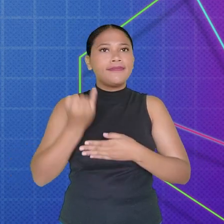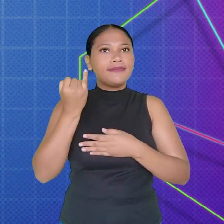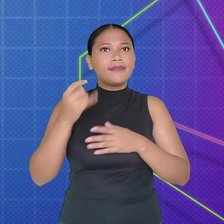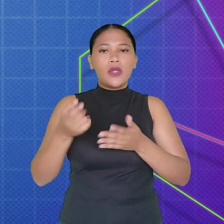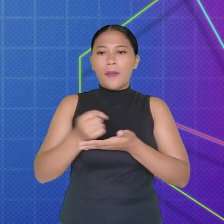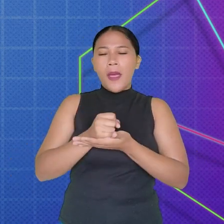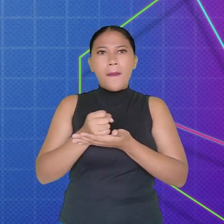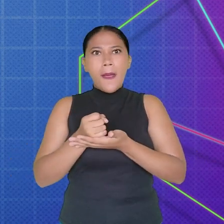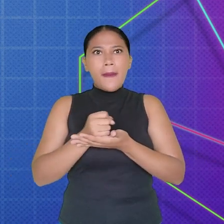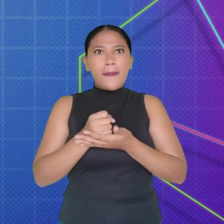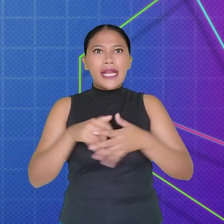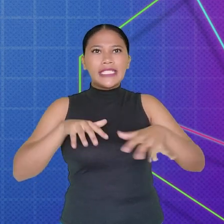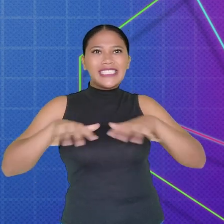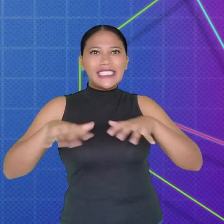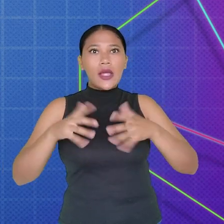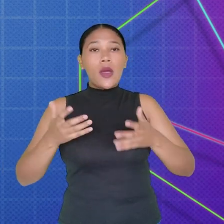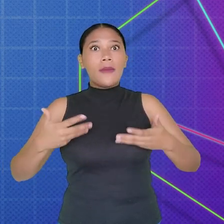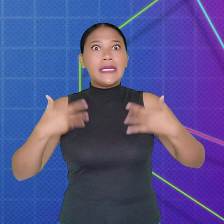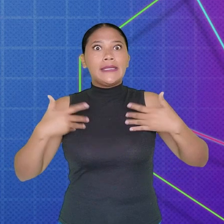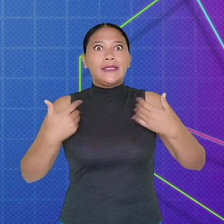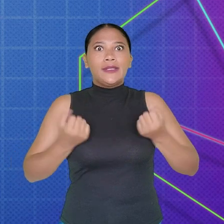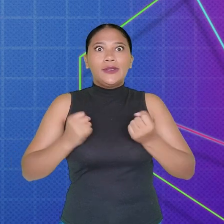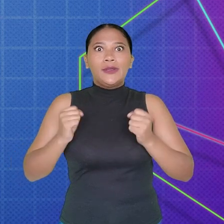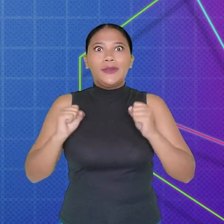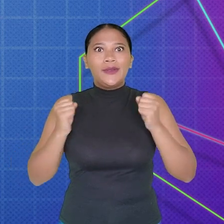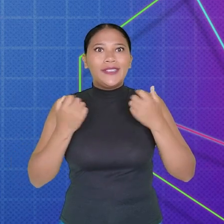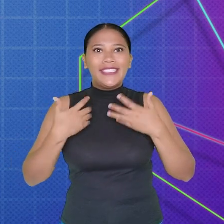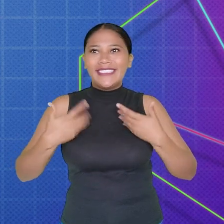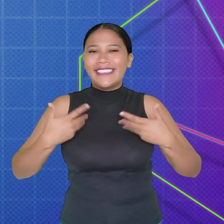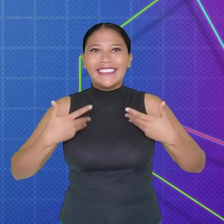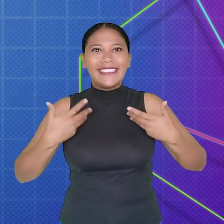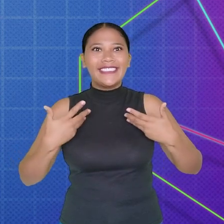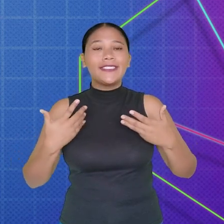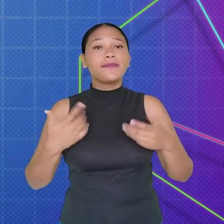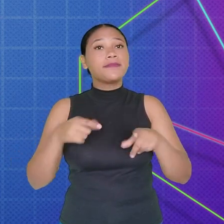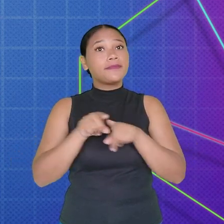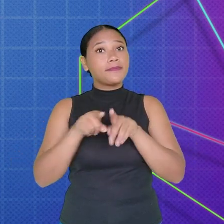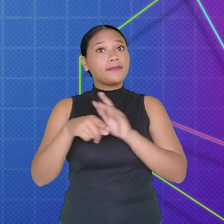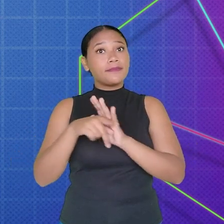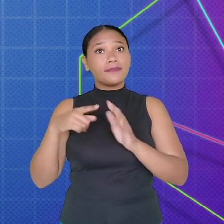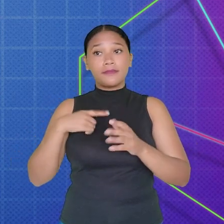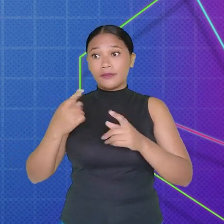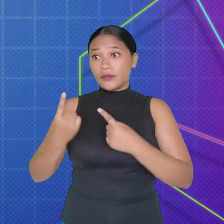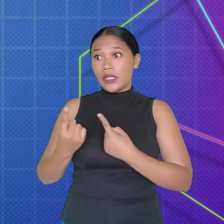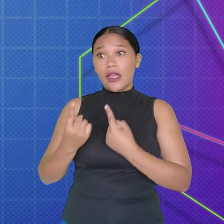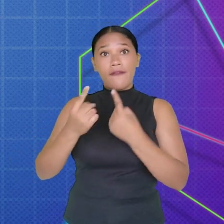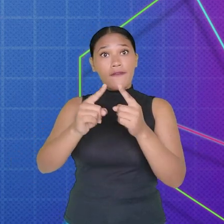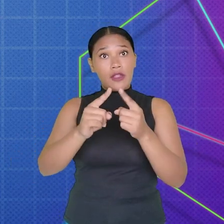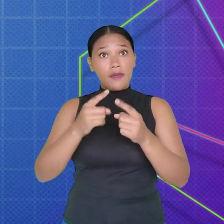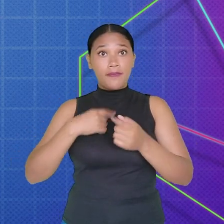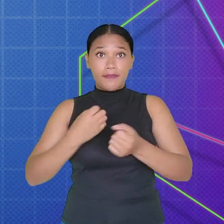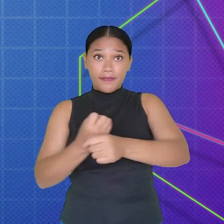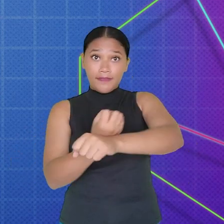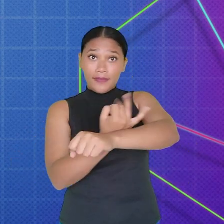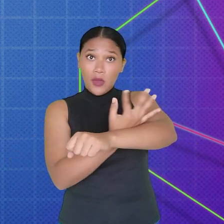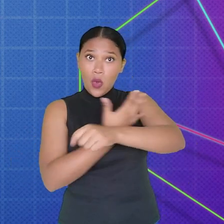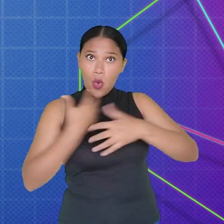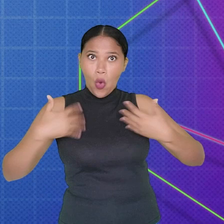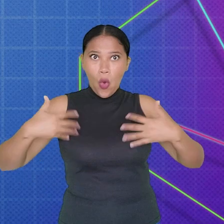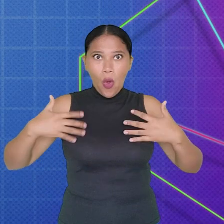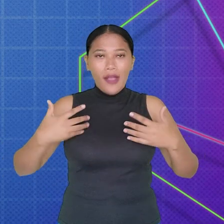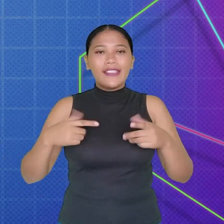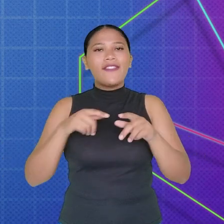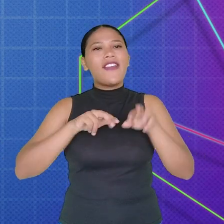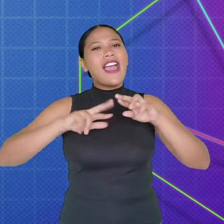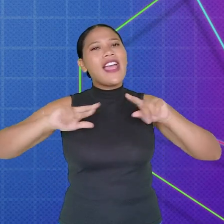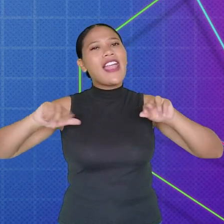manter a jogabilidade e dinâmica emocionante. Os desenvolvedores podem usá-los para criar desafios emocionantes e diferentes